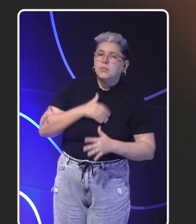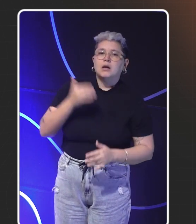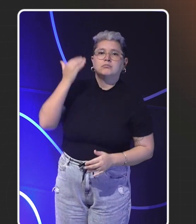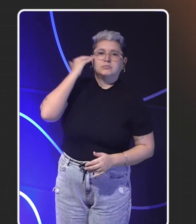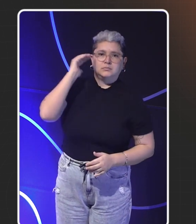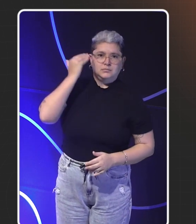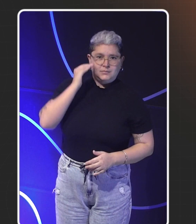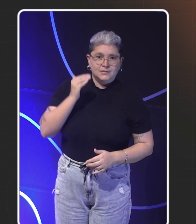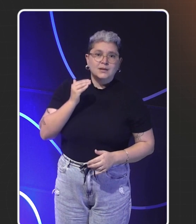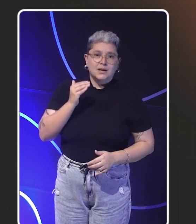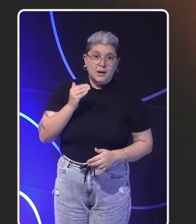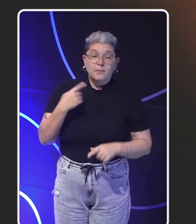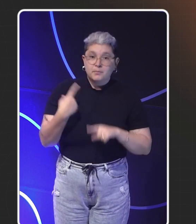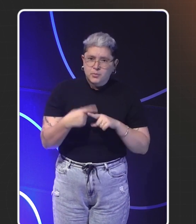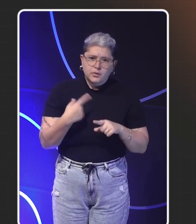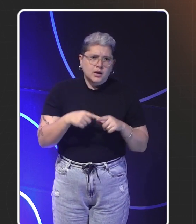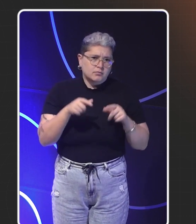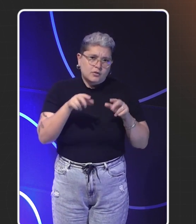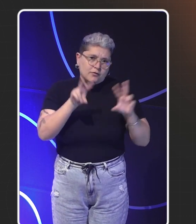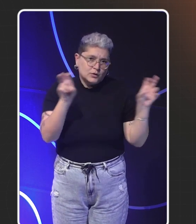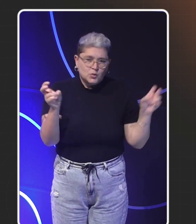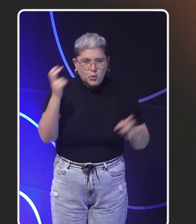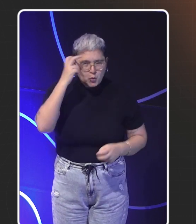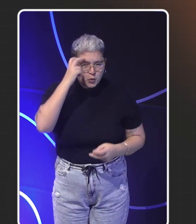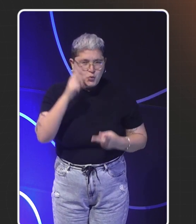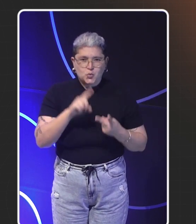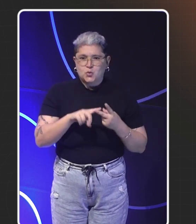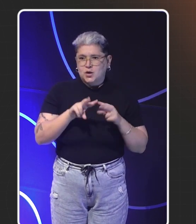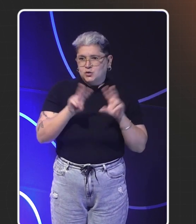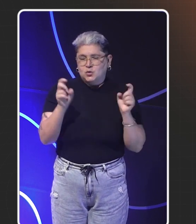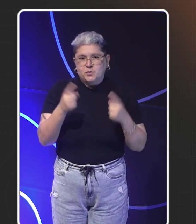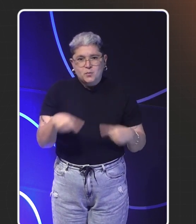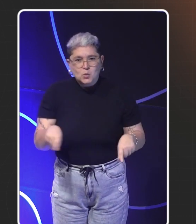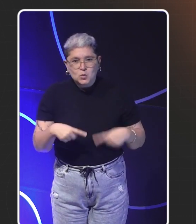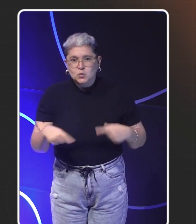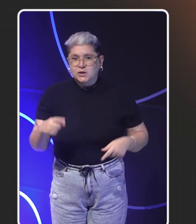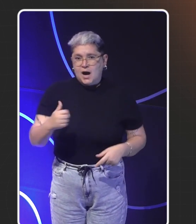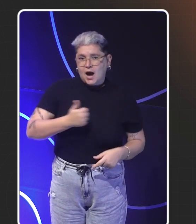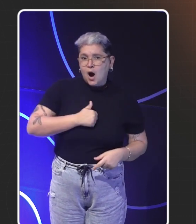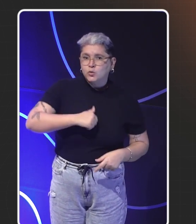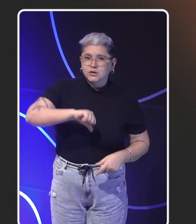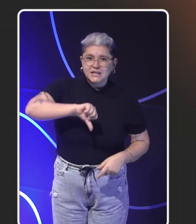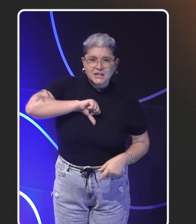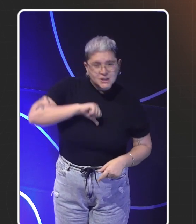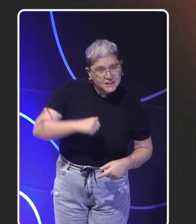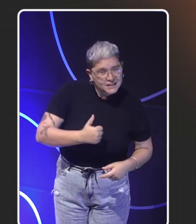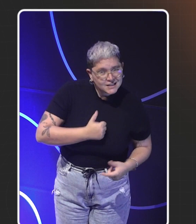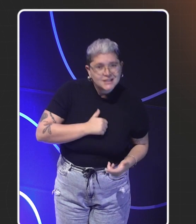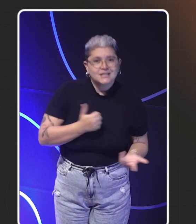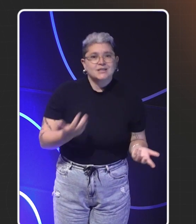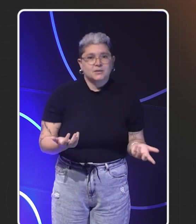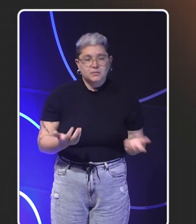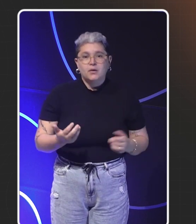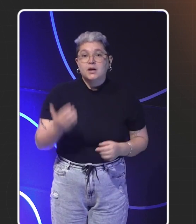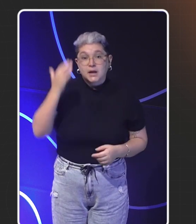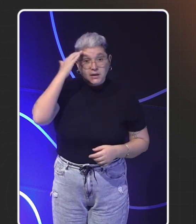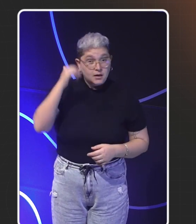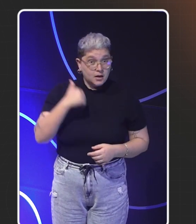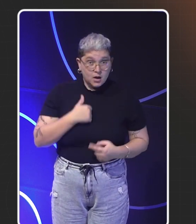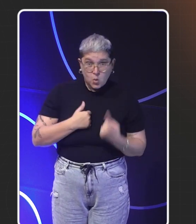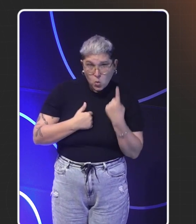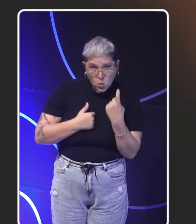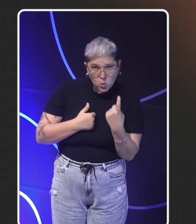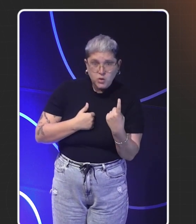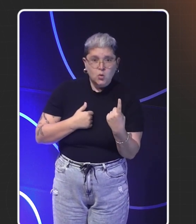histórias, porque eu também falo de cultura, de música, de autoestima, e entendendo que eu não sou uma coisa só, que eu não falo só